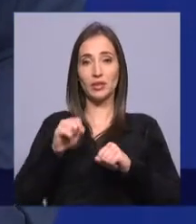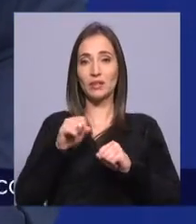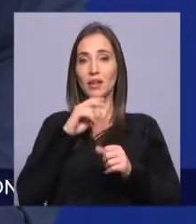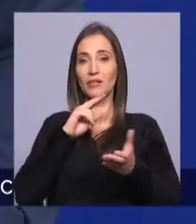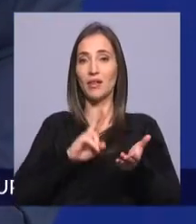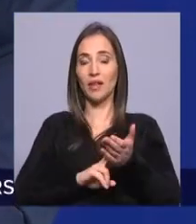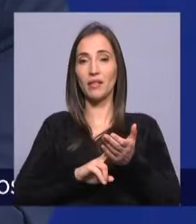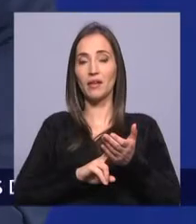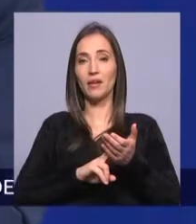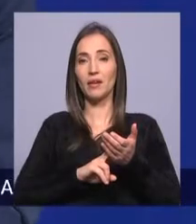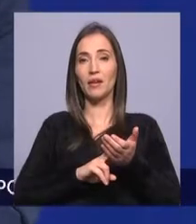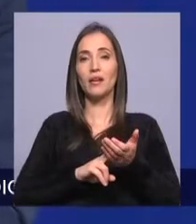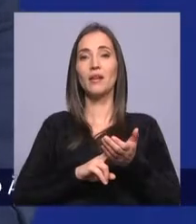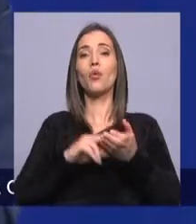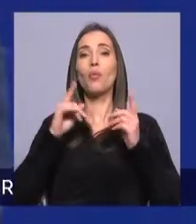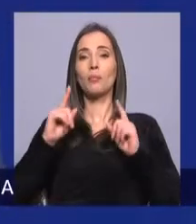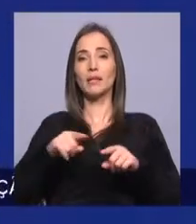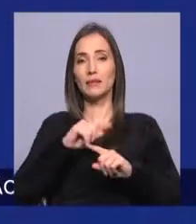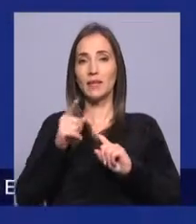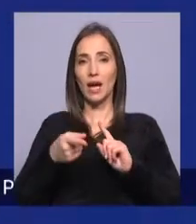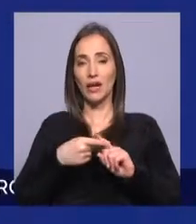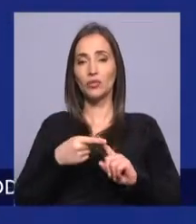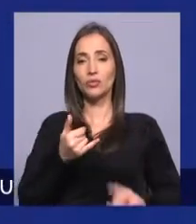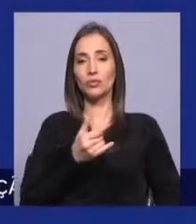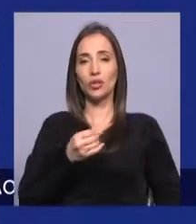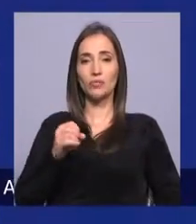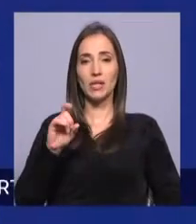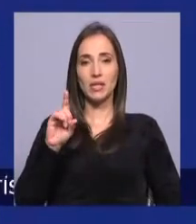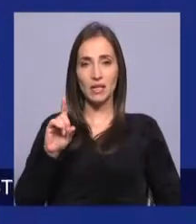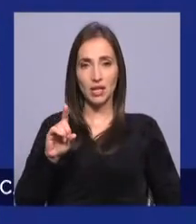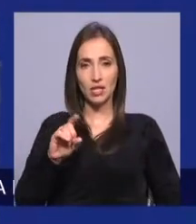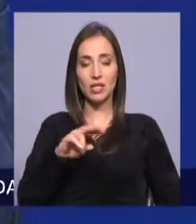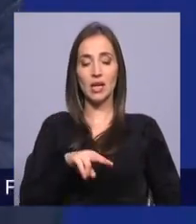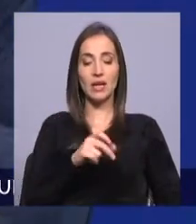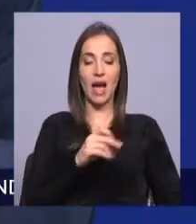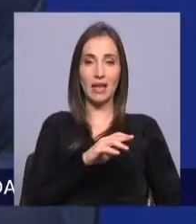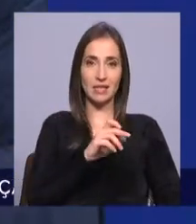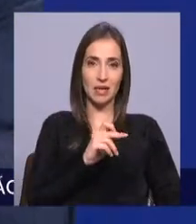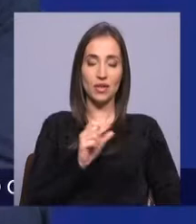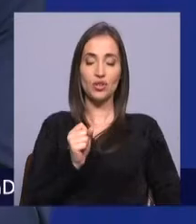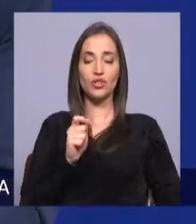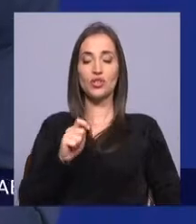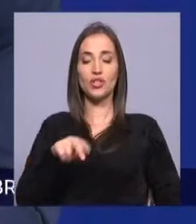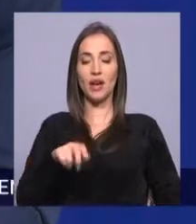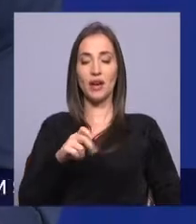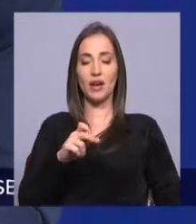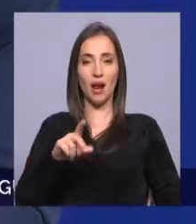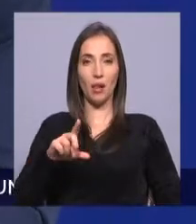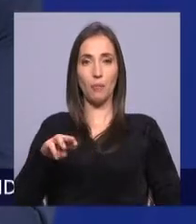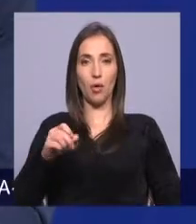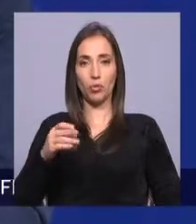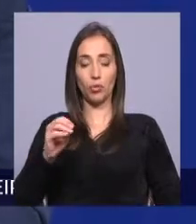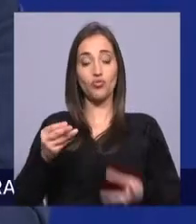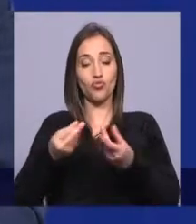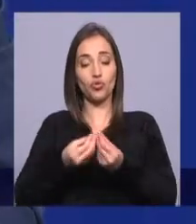que nasce em 2006, quando a NASA e a General Motors se uniram para criar um robô que depois,